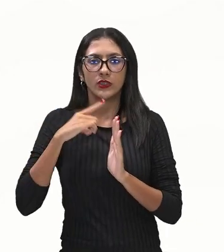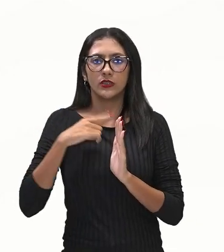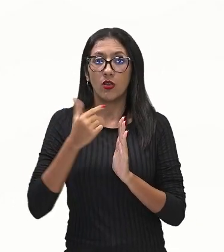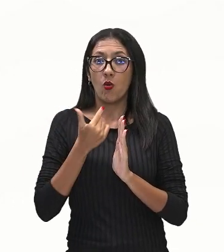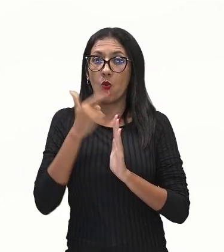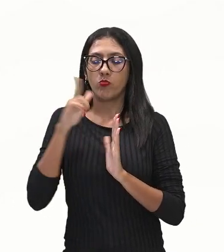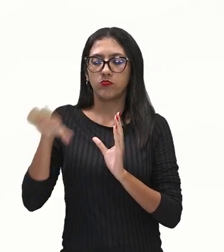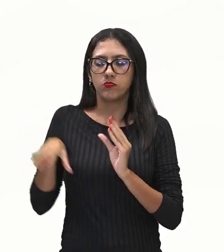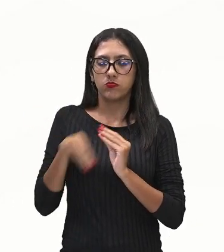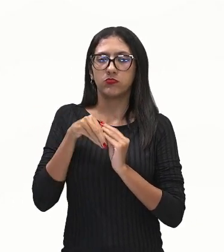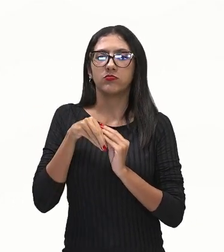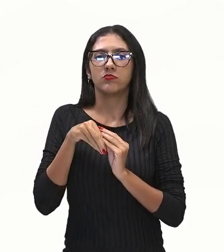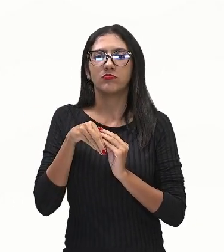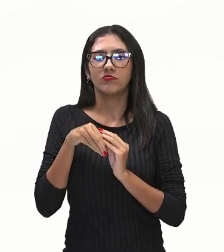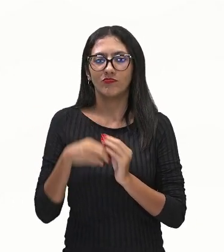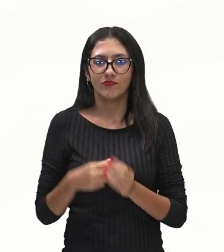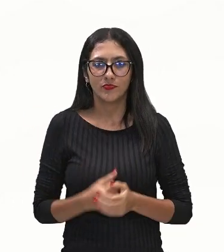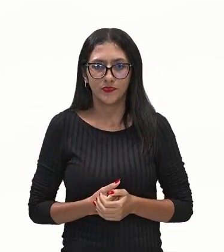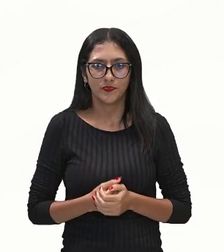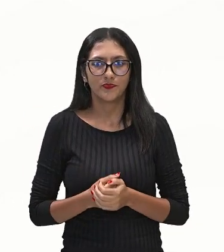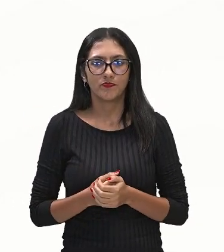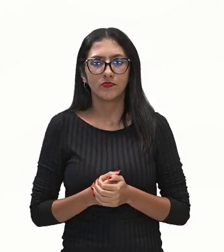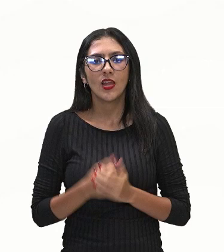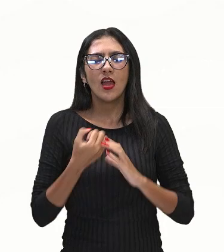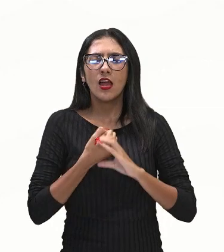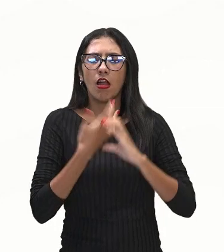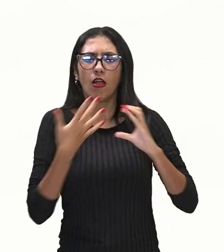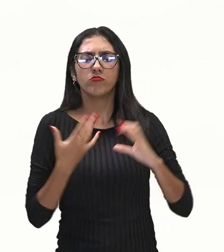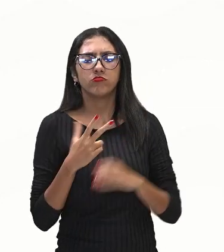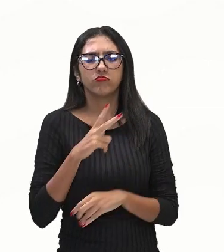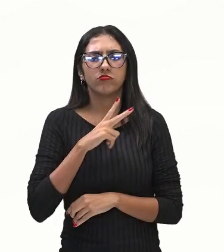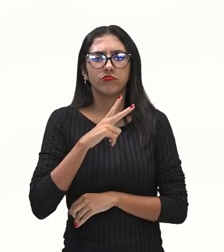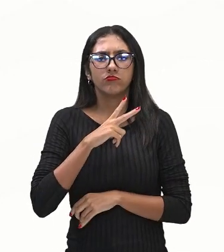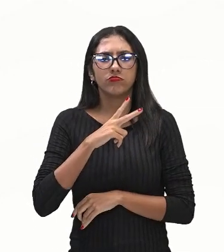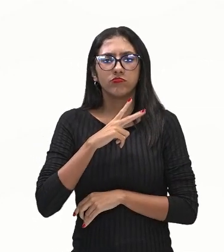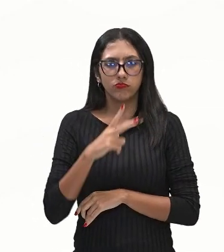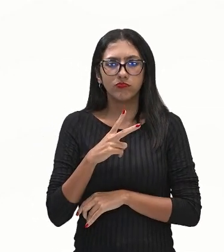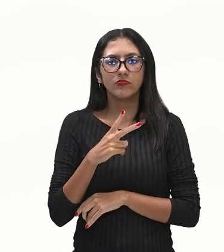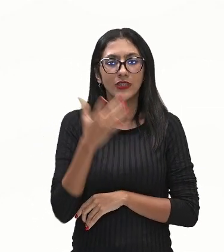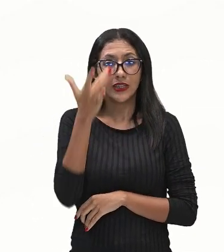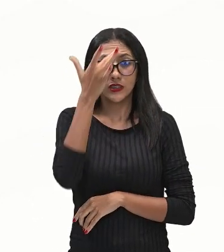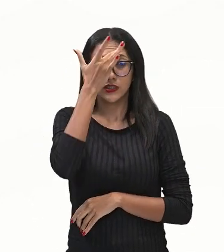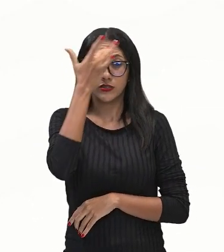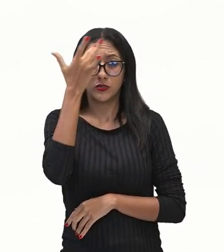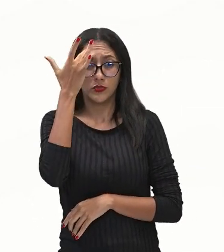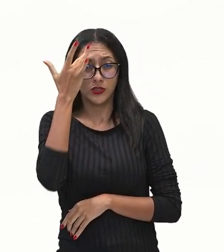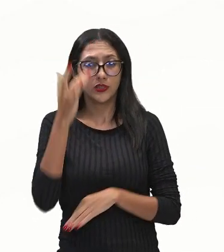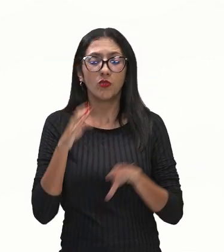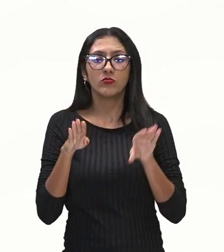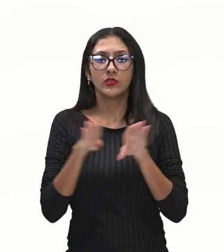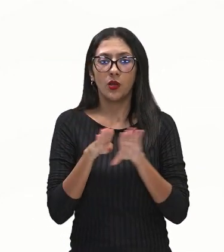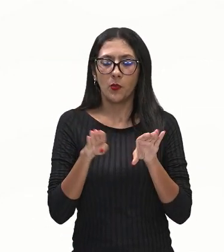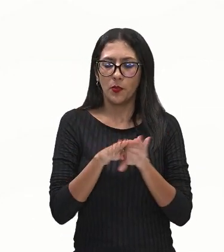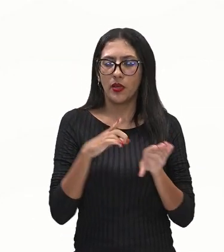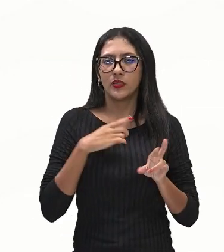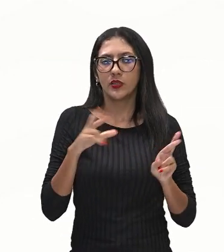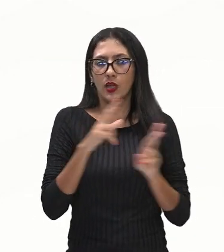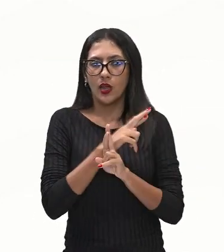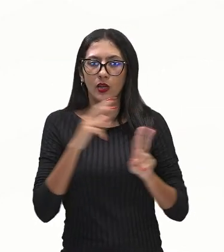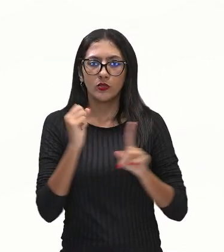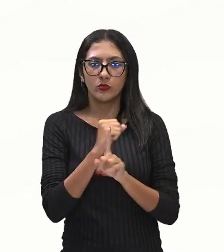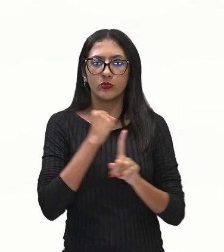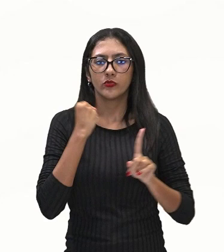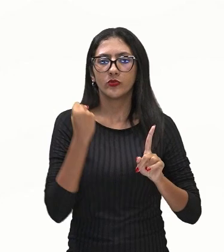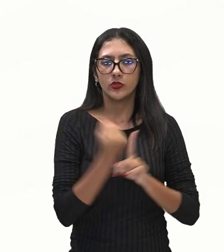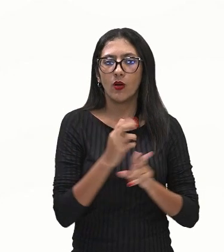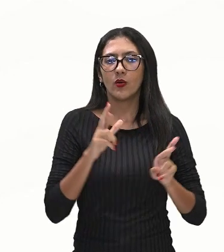secundárias. Além dos aspectos individuais, a saúde mental é também determinada pelos aspectos